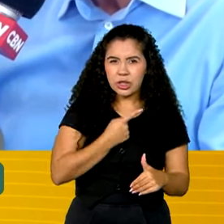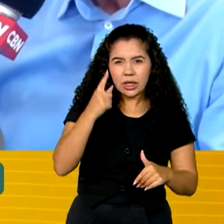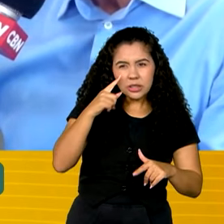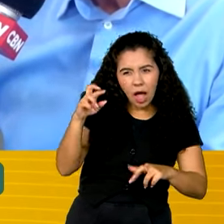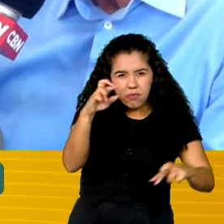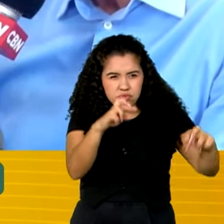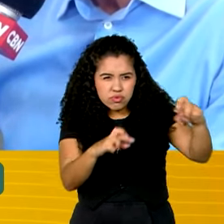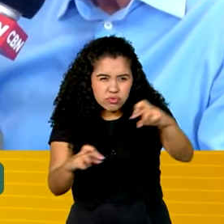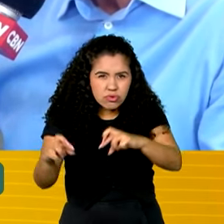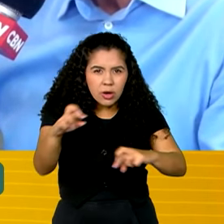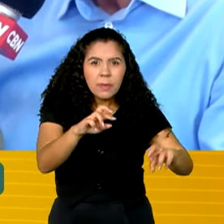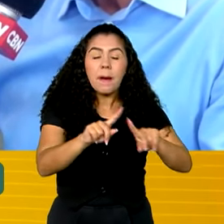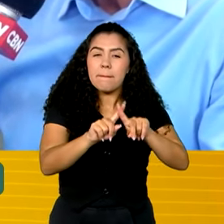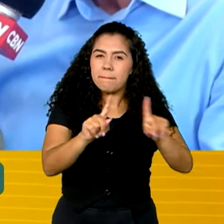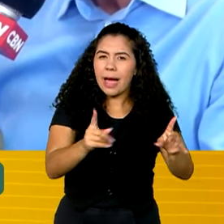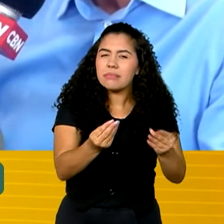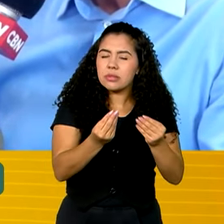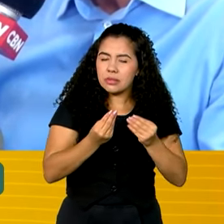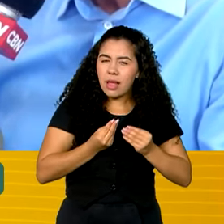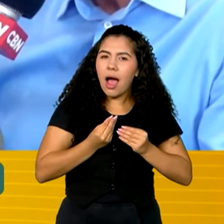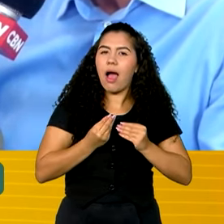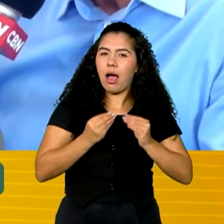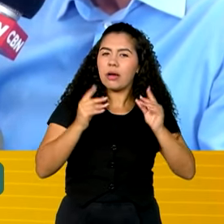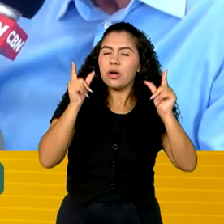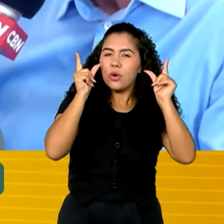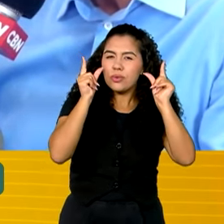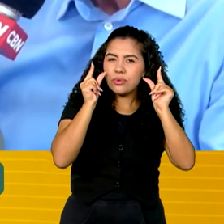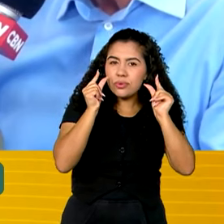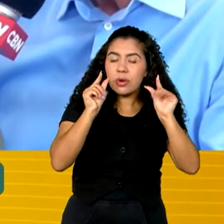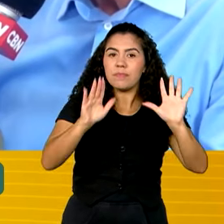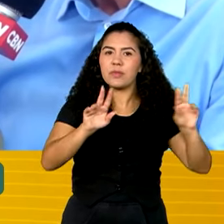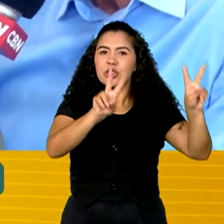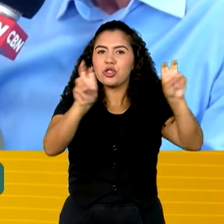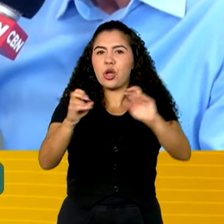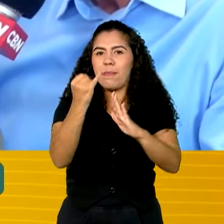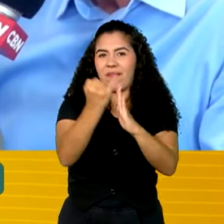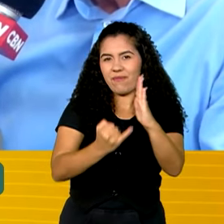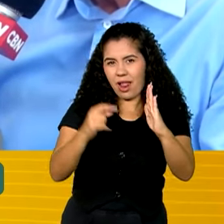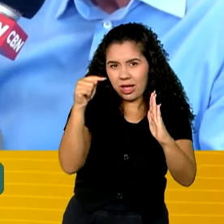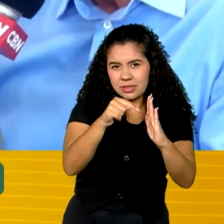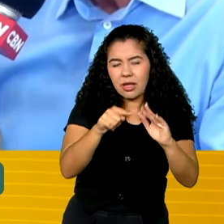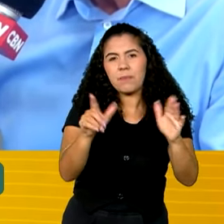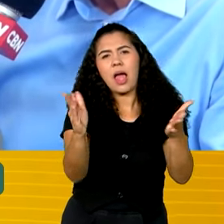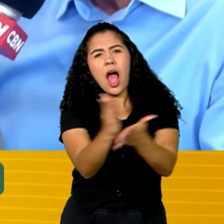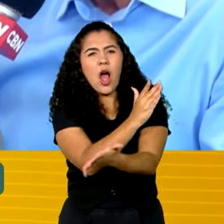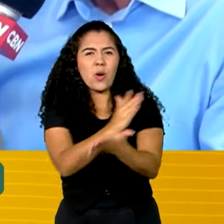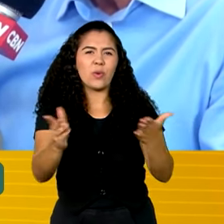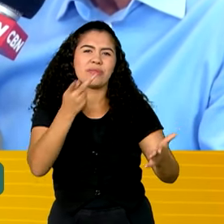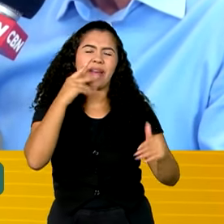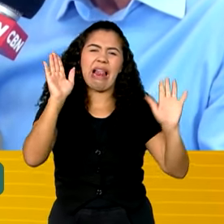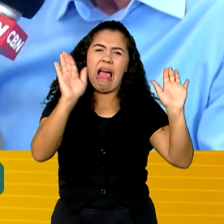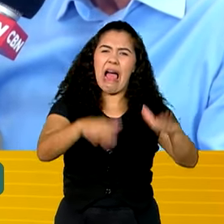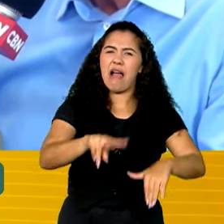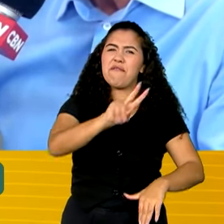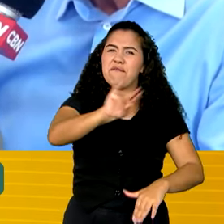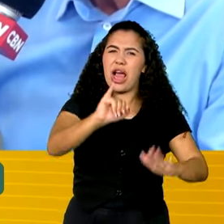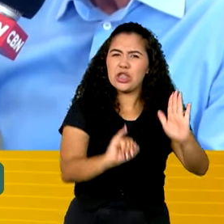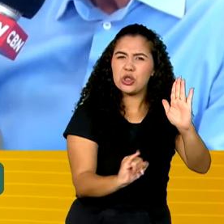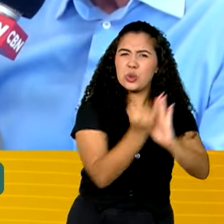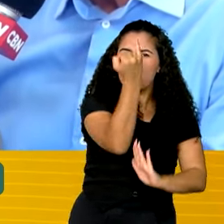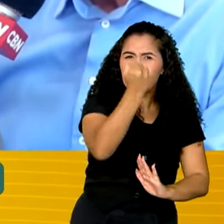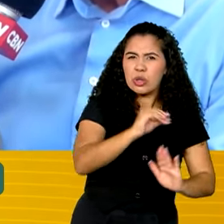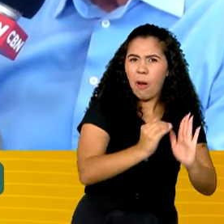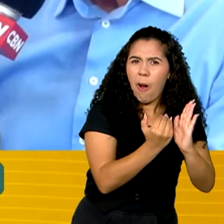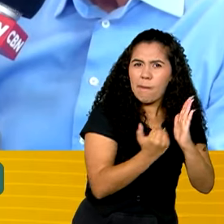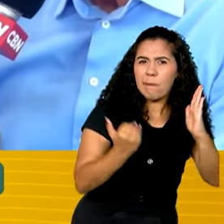gato, mas nos tranquiliza um pouco em relação à inflação. Muitos têm falado até, vai aumentar juros por conta disso,